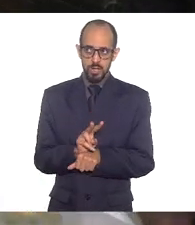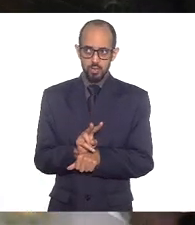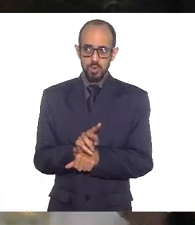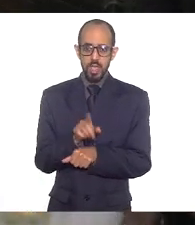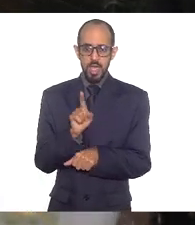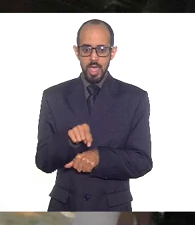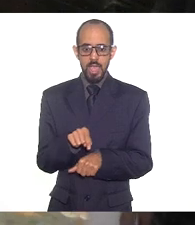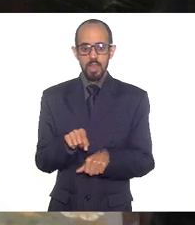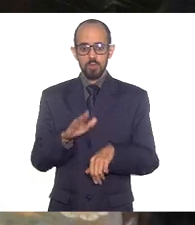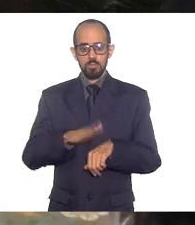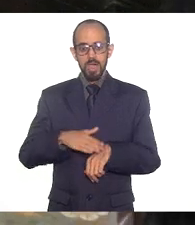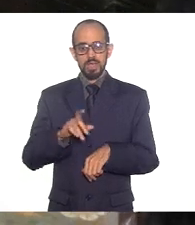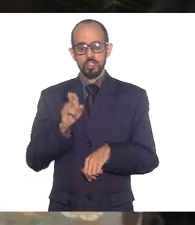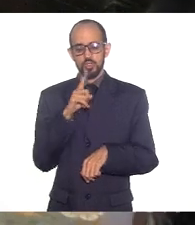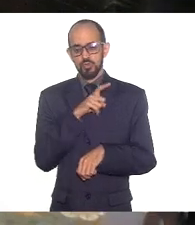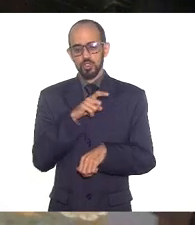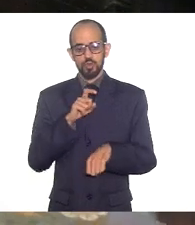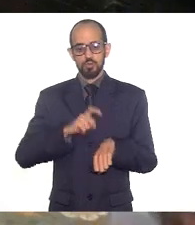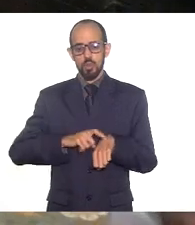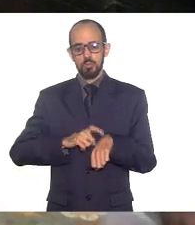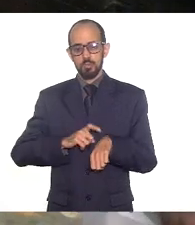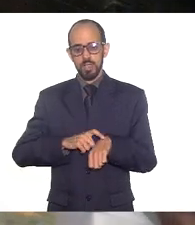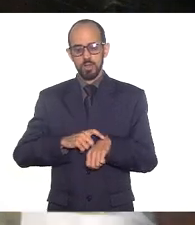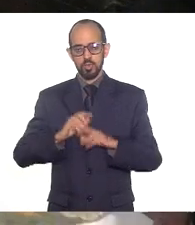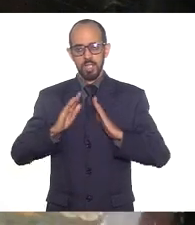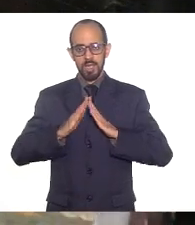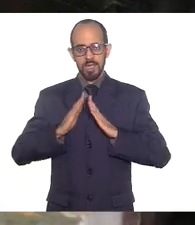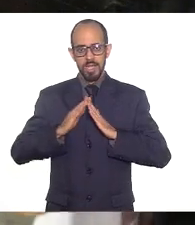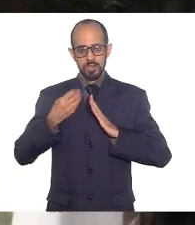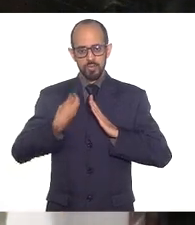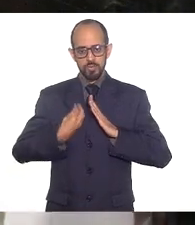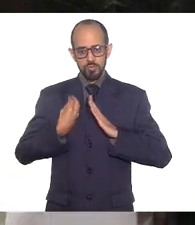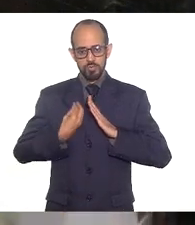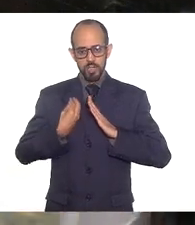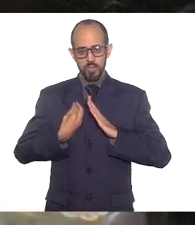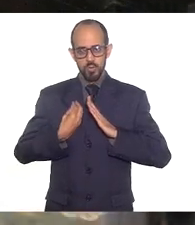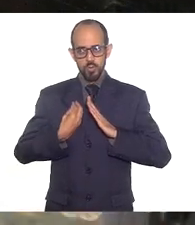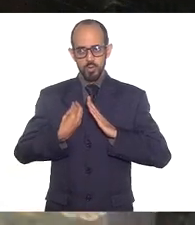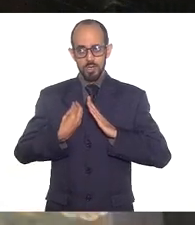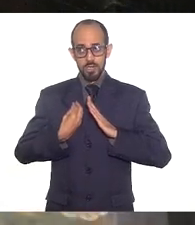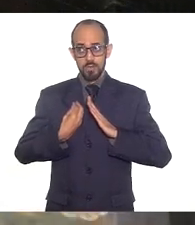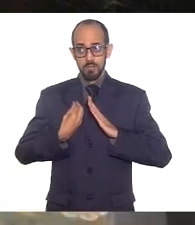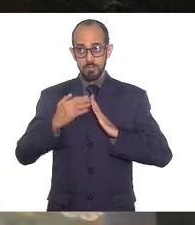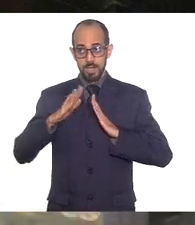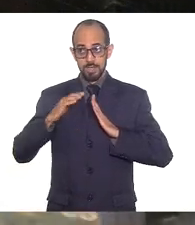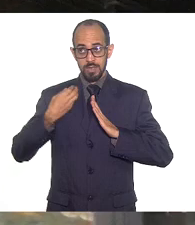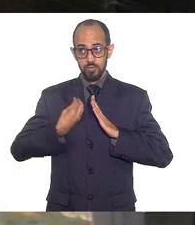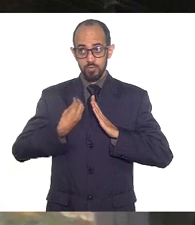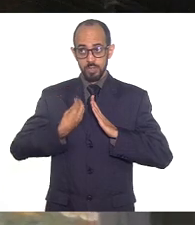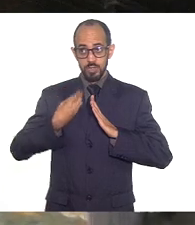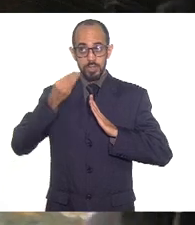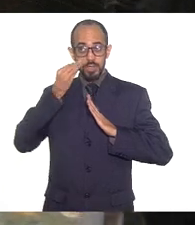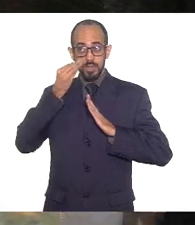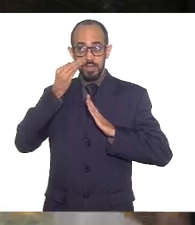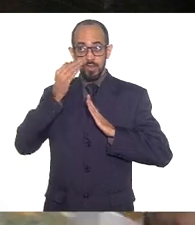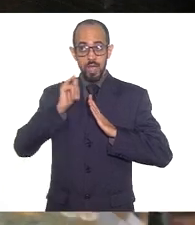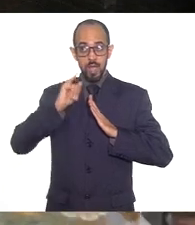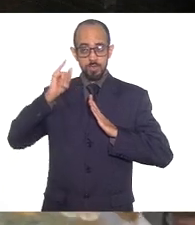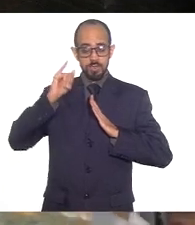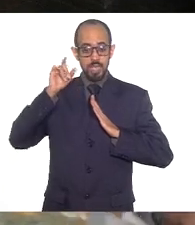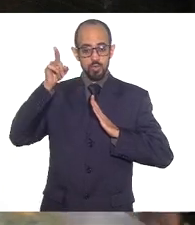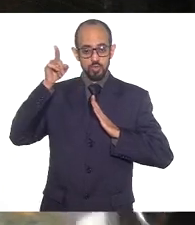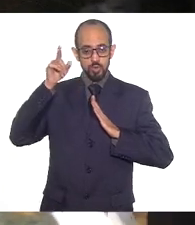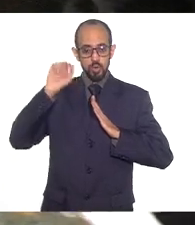Talvez o mais difícil momento que essa casa viveu e o que a vida tentava te dizer Presidente é que bastava